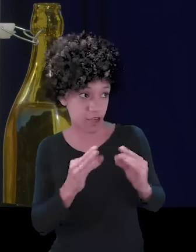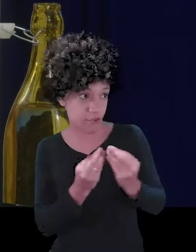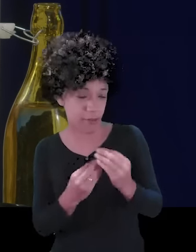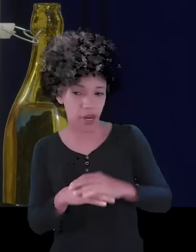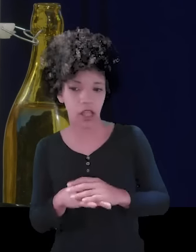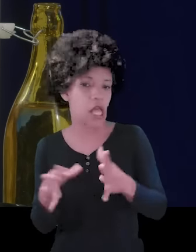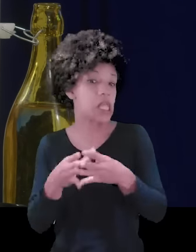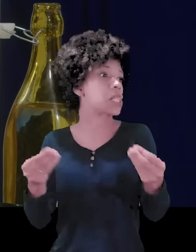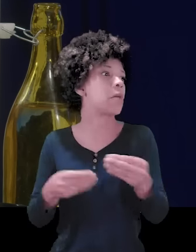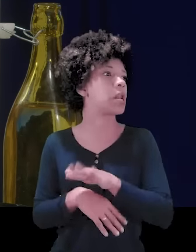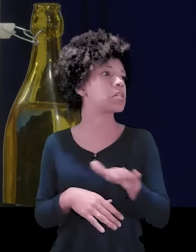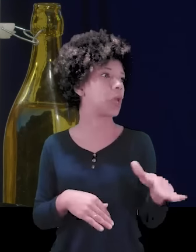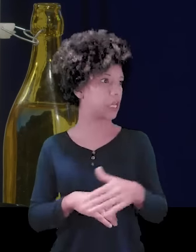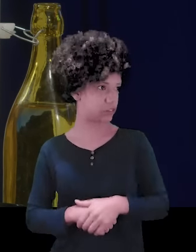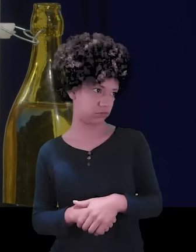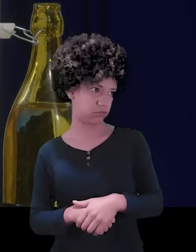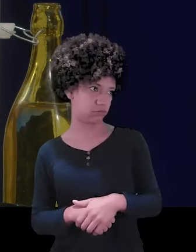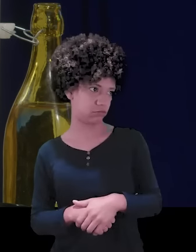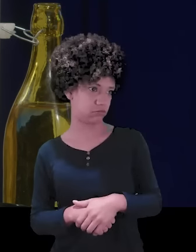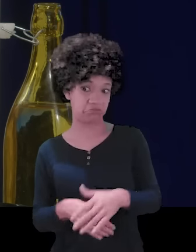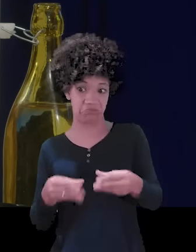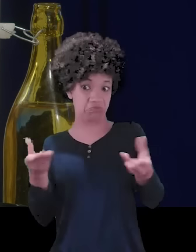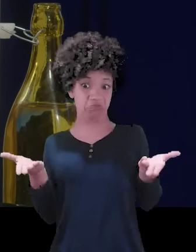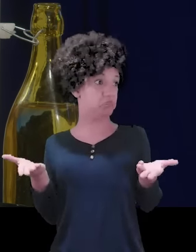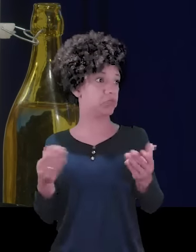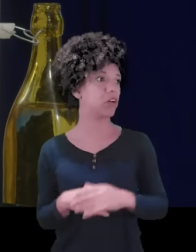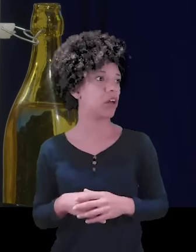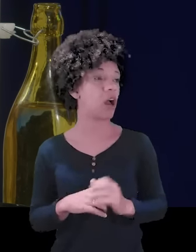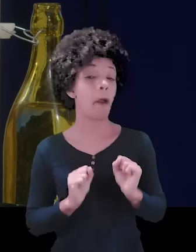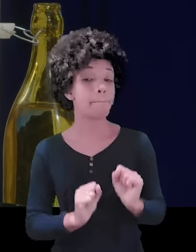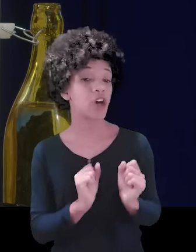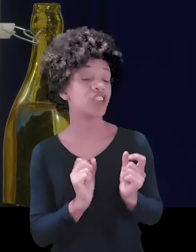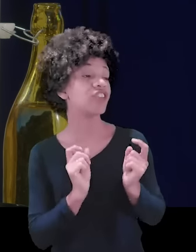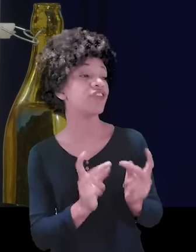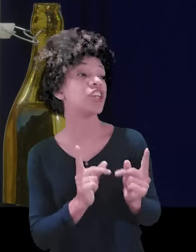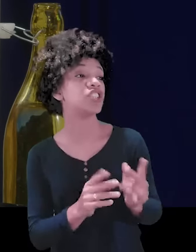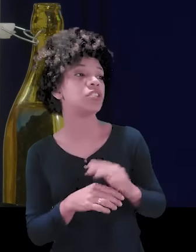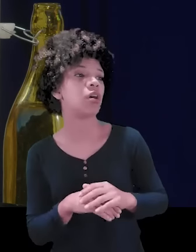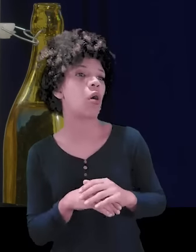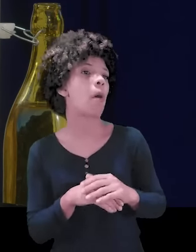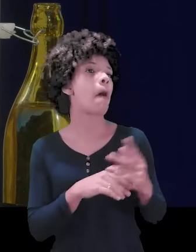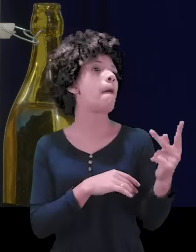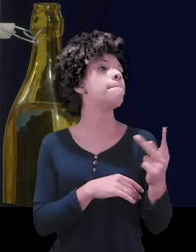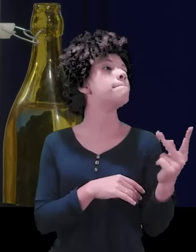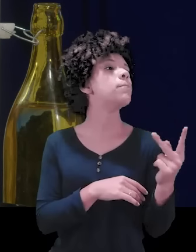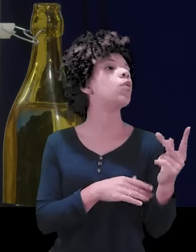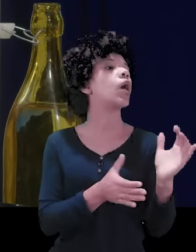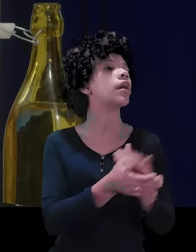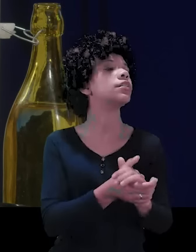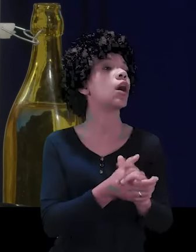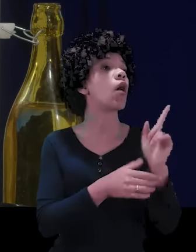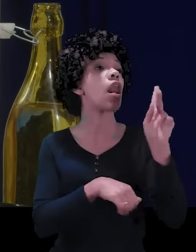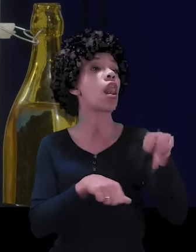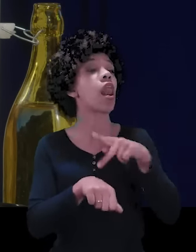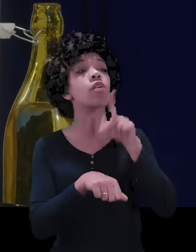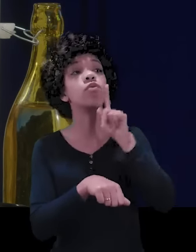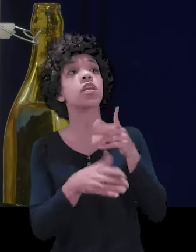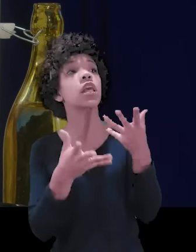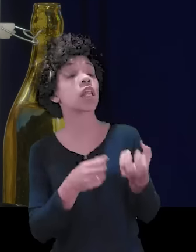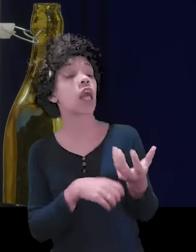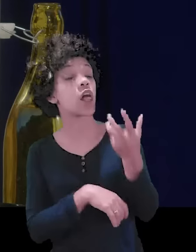desapareceu uma criança bom então ela pode ter sido vendida para um casal preso lá nos Estados Unidos que queria